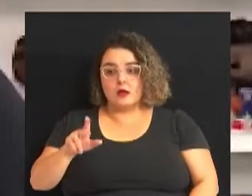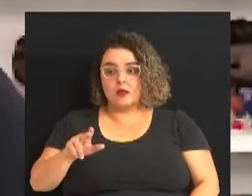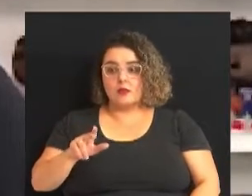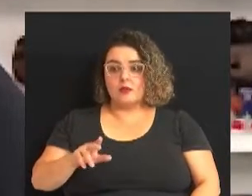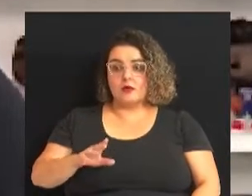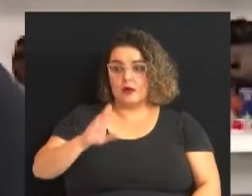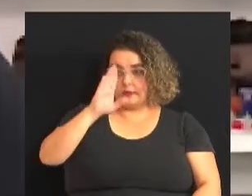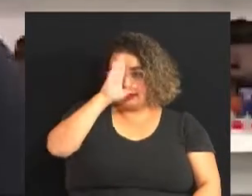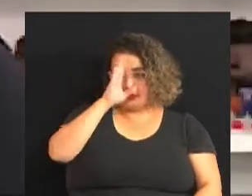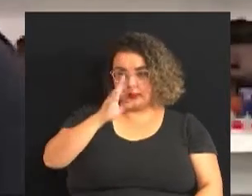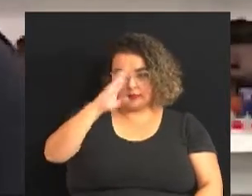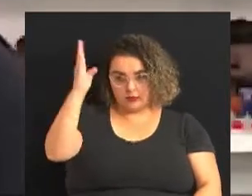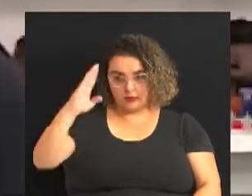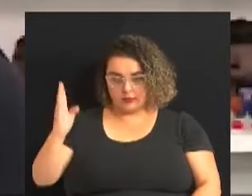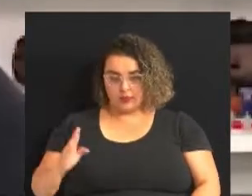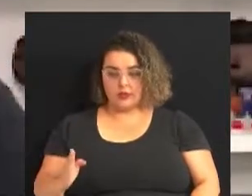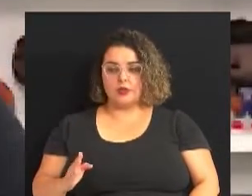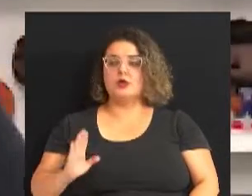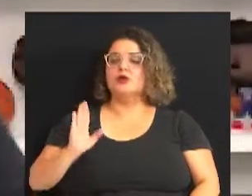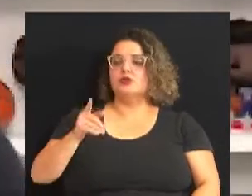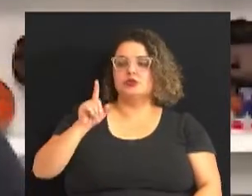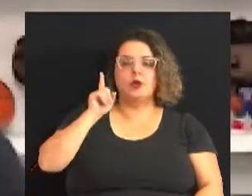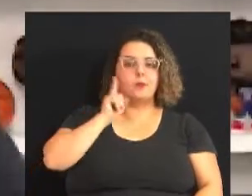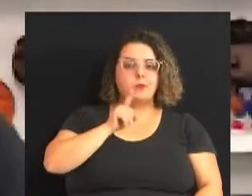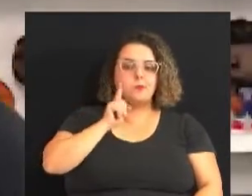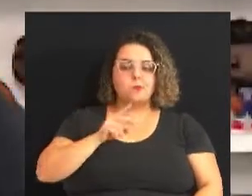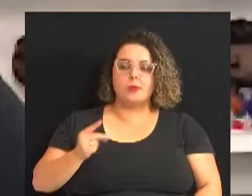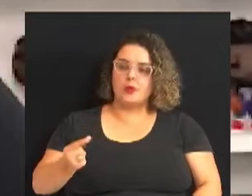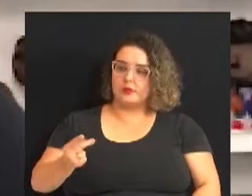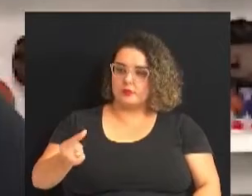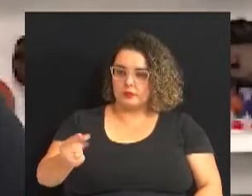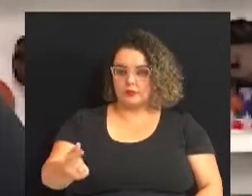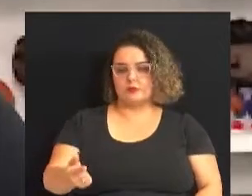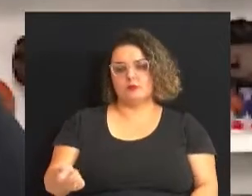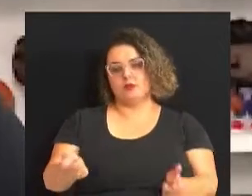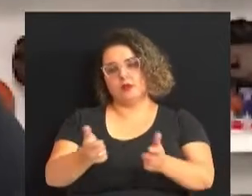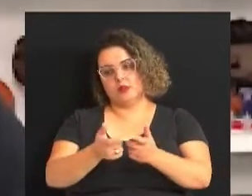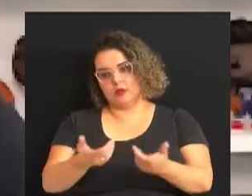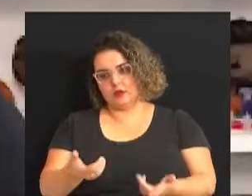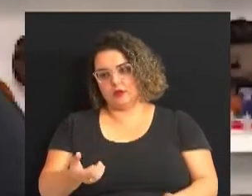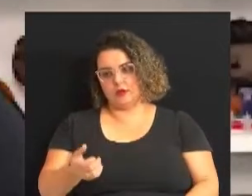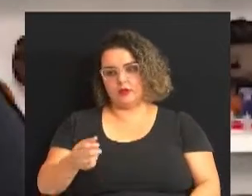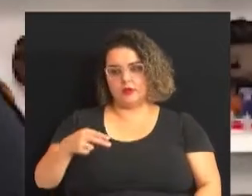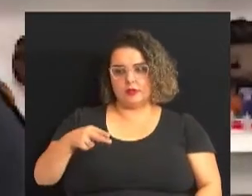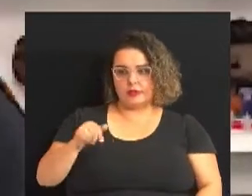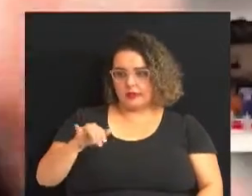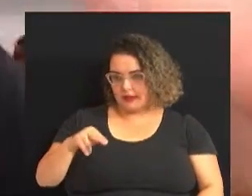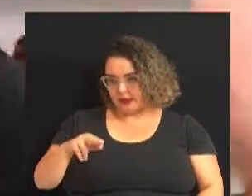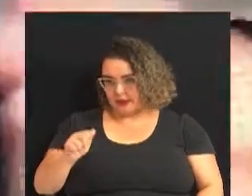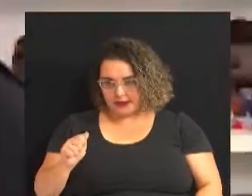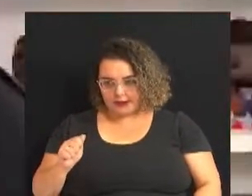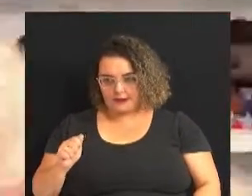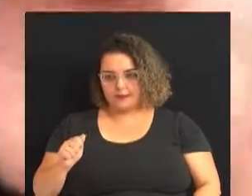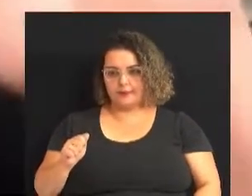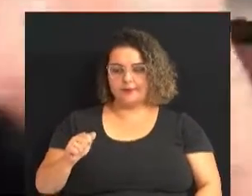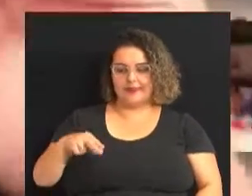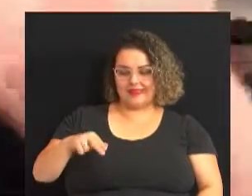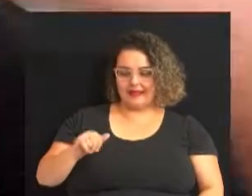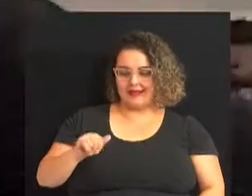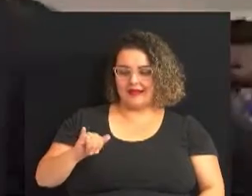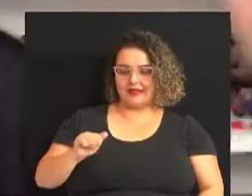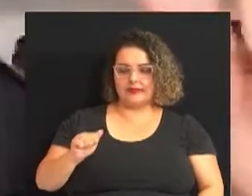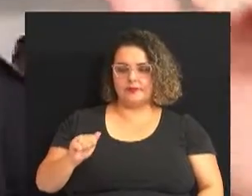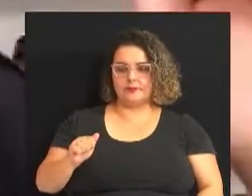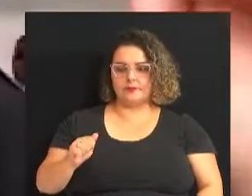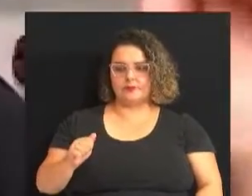Brasil, ele já joga nos Estados Unidos há bastante tempo, numa liga menor, chamada NAIA, como se fosse a grosso modo, assim,